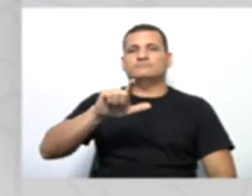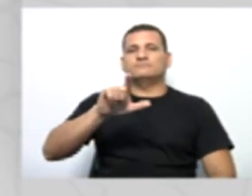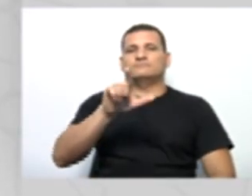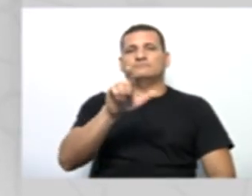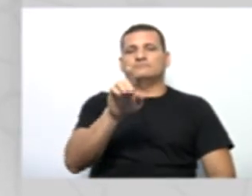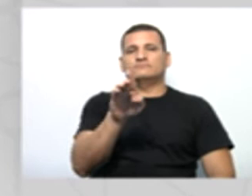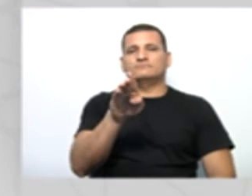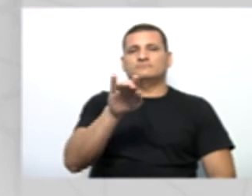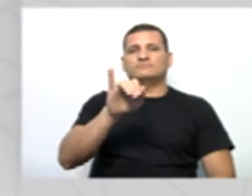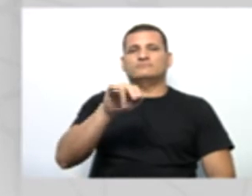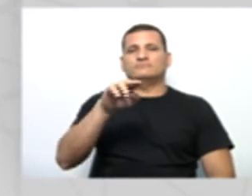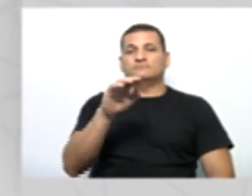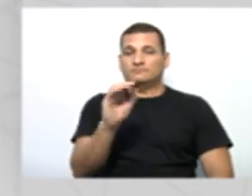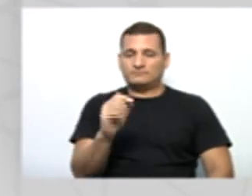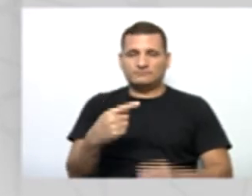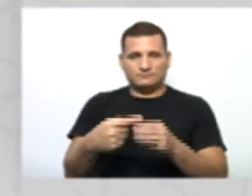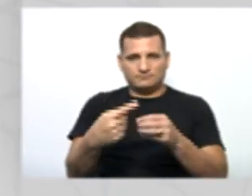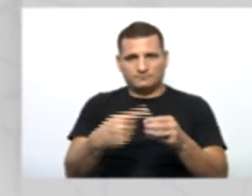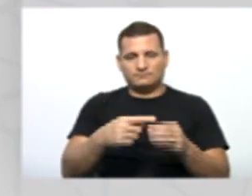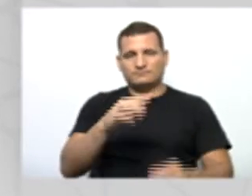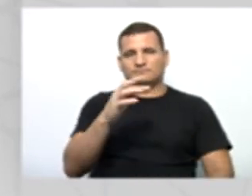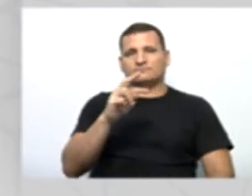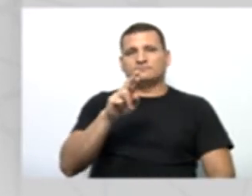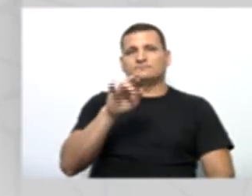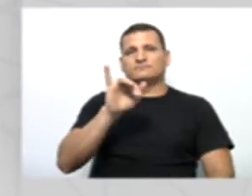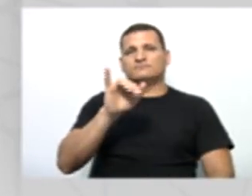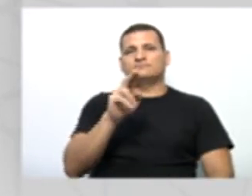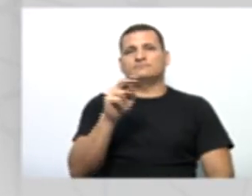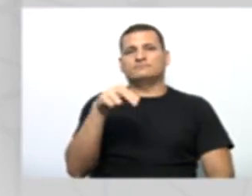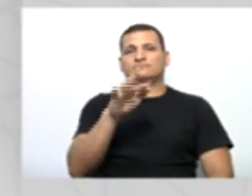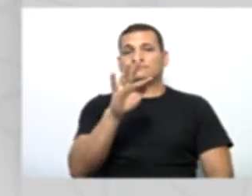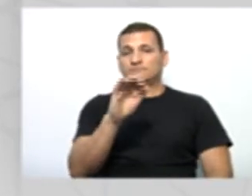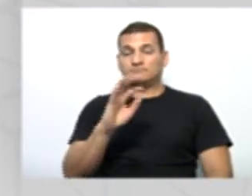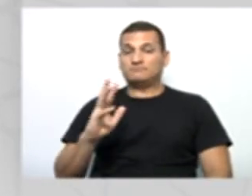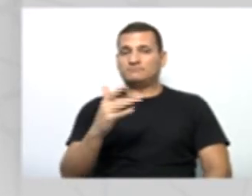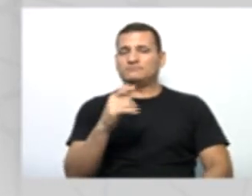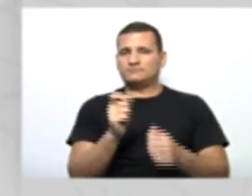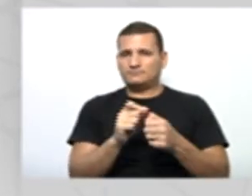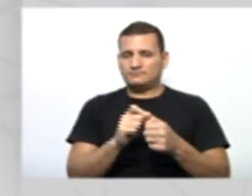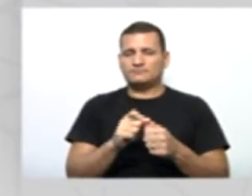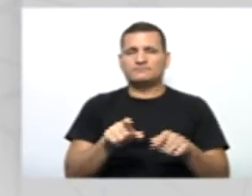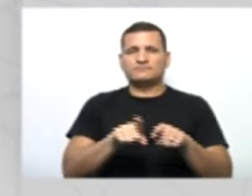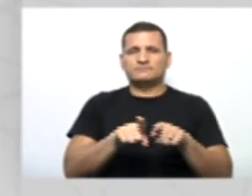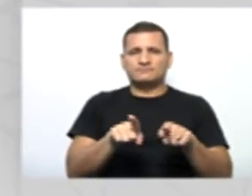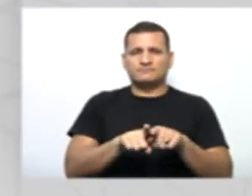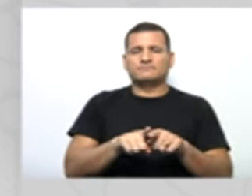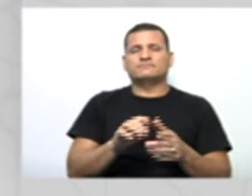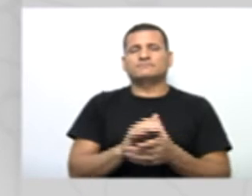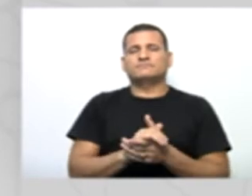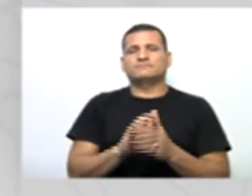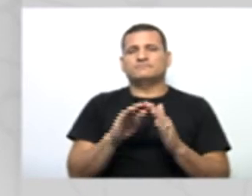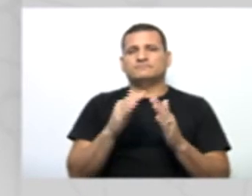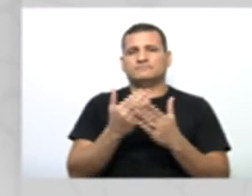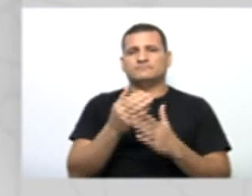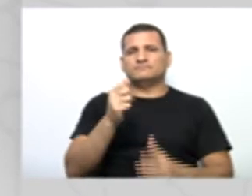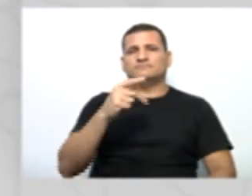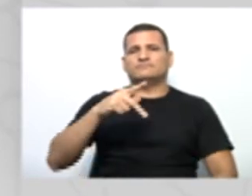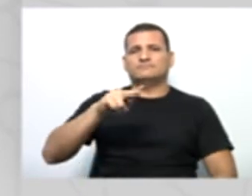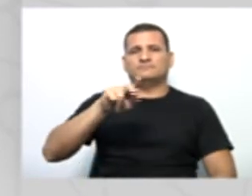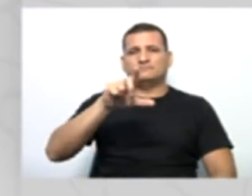Triunfo, todos fizeram também, participaram. E também do Paulo Freire. Então, todos os alunos